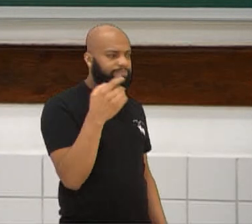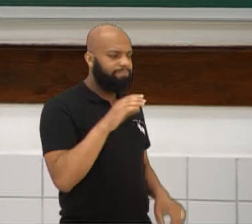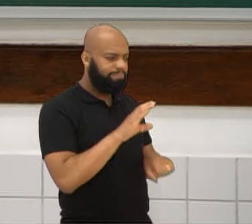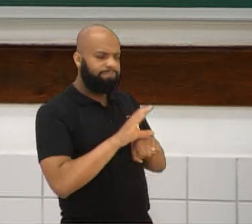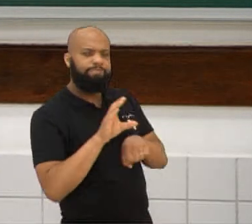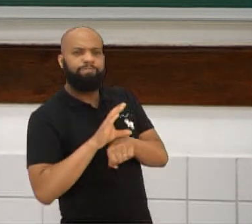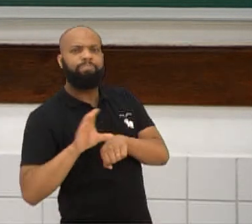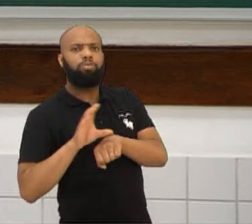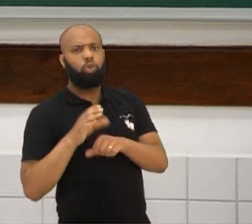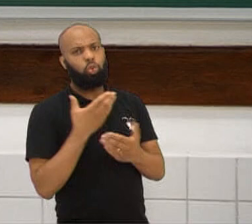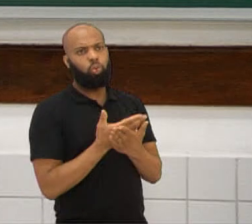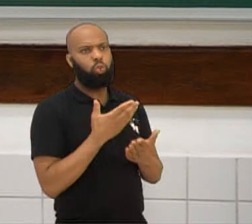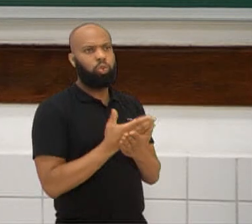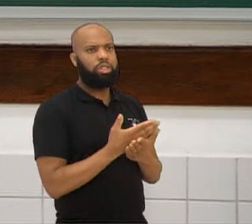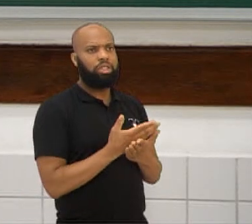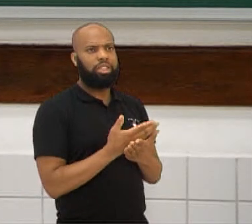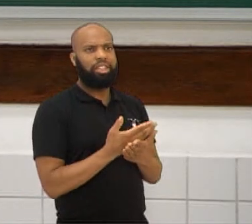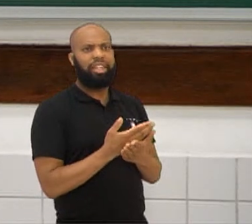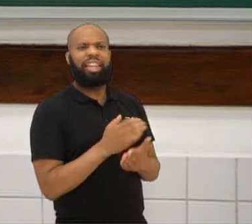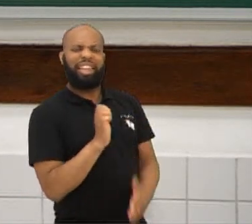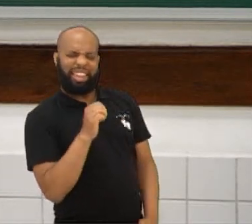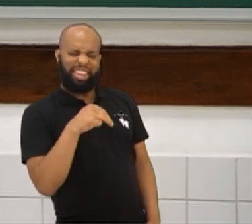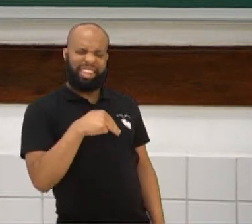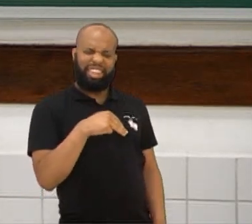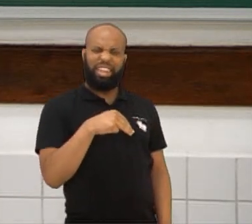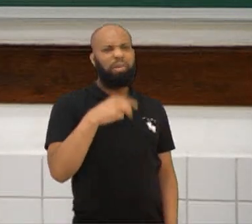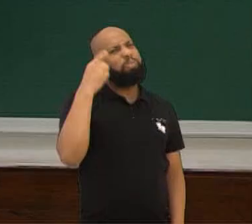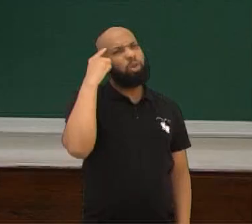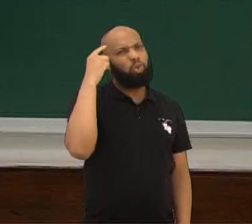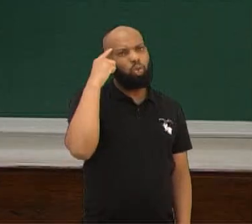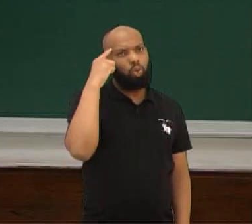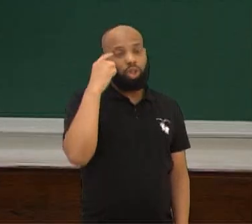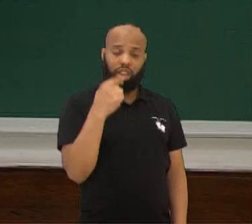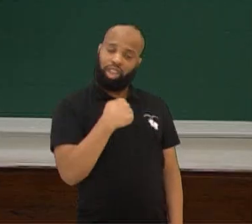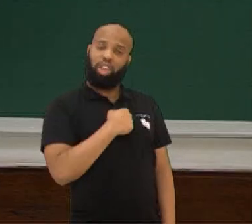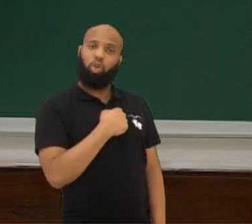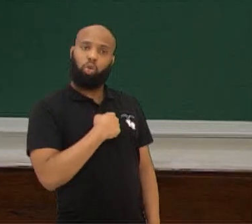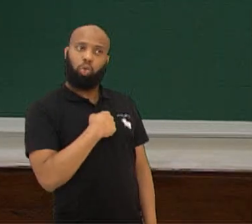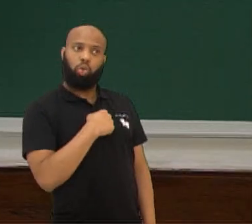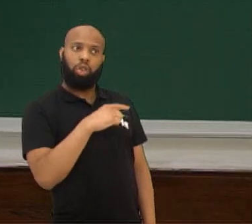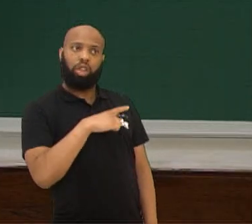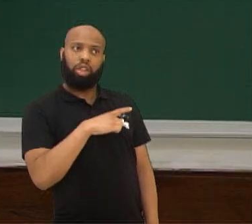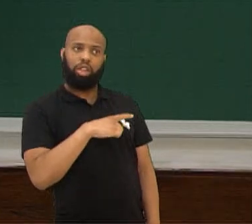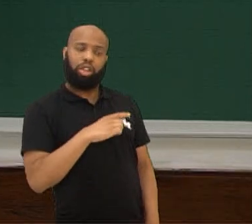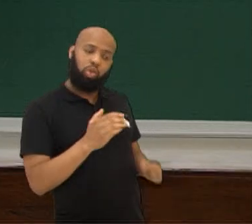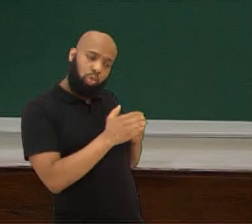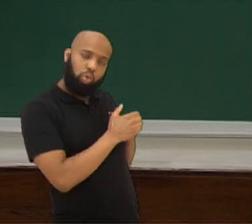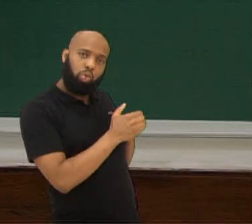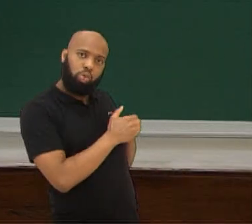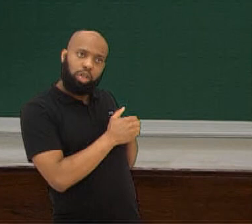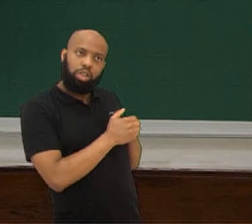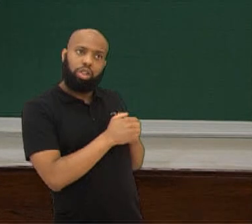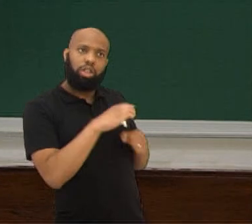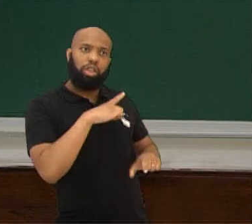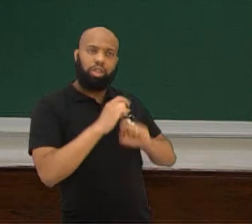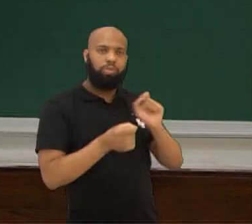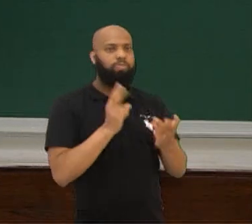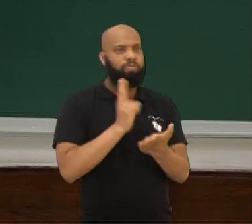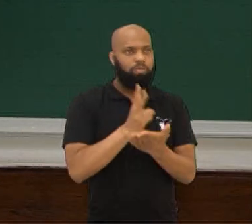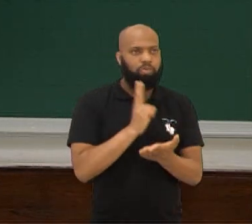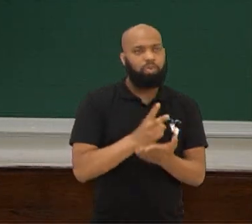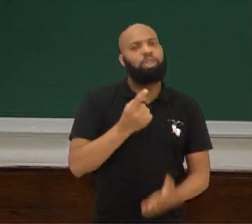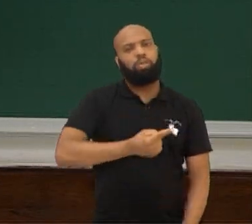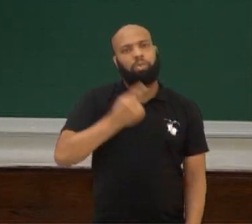não aparece, mas ele está ali. Aonde que ele está marcado? Está marcado na desinência do verbo. Continua